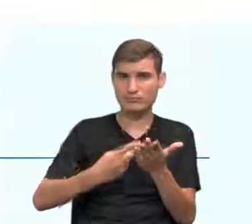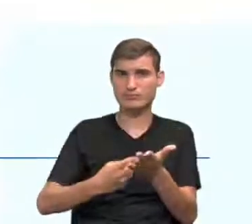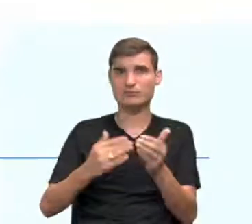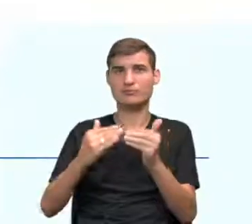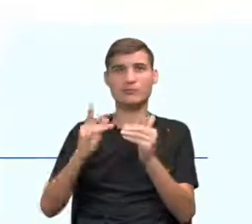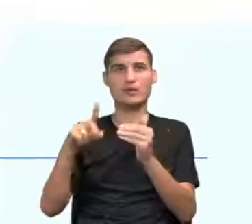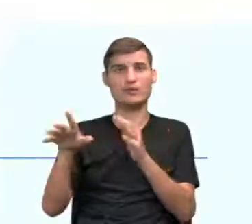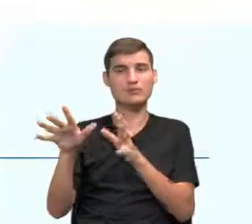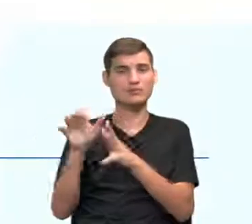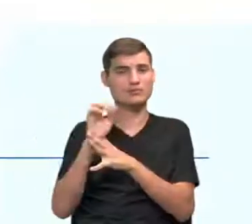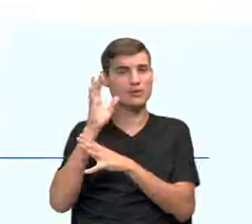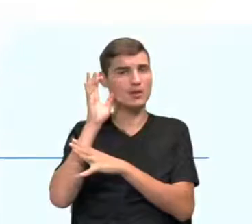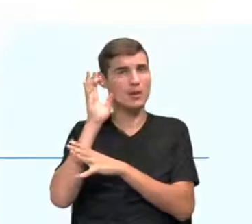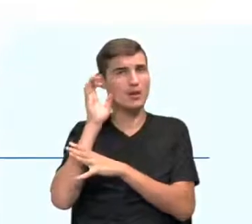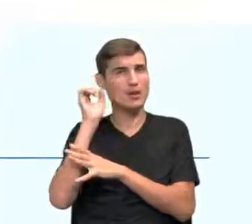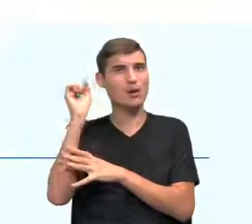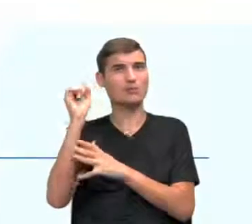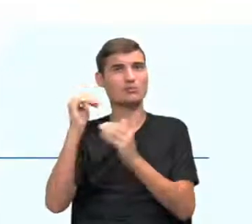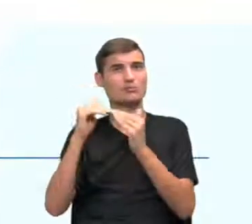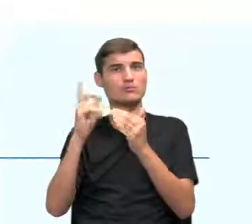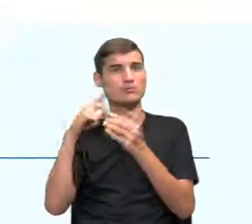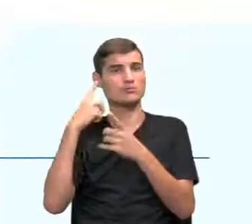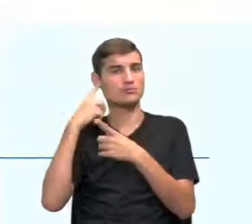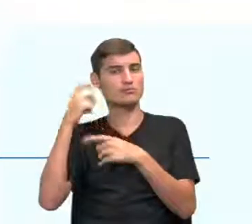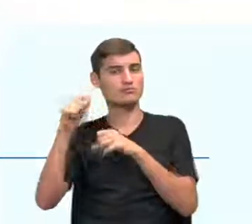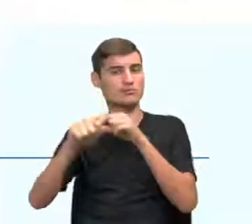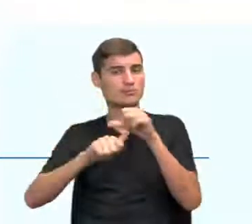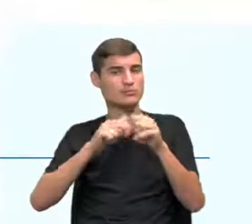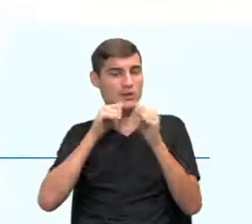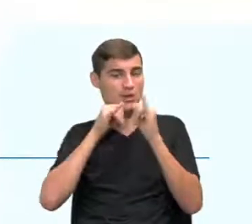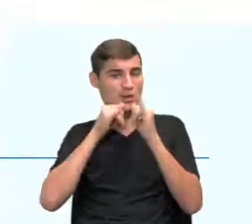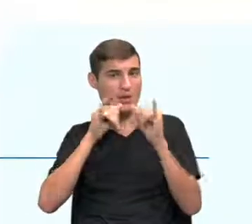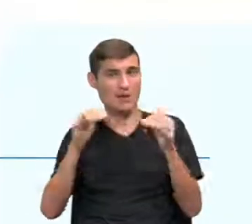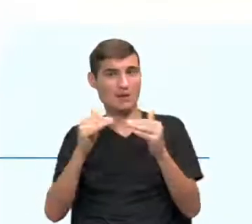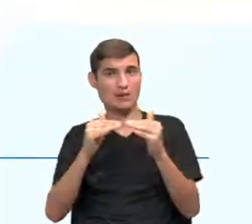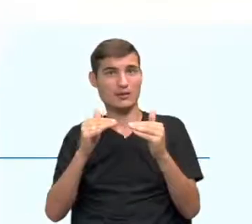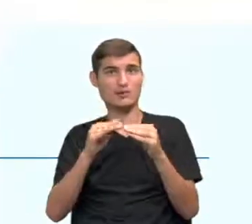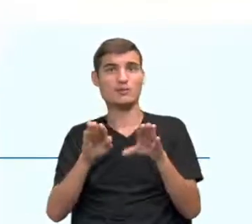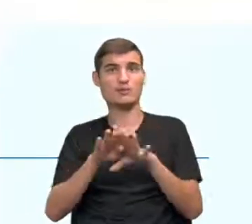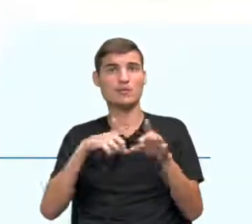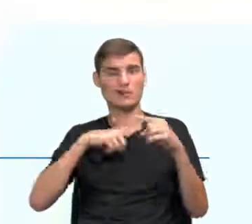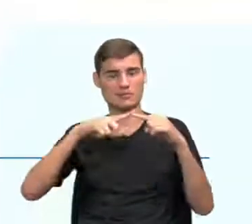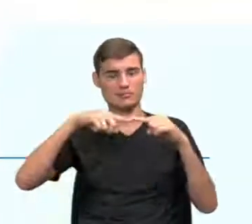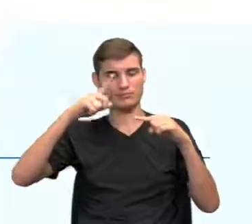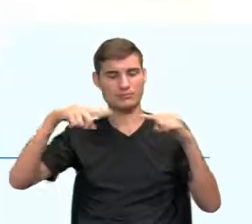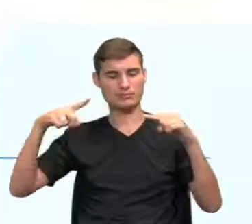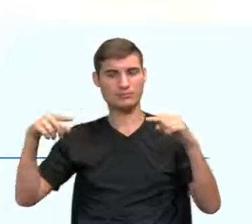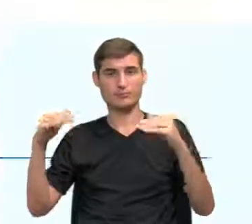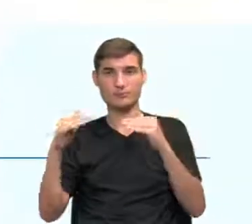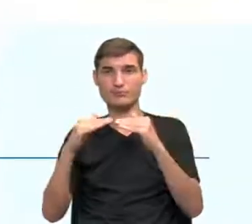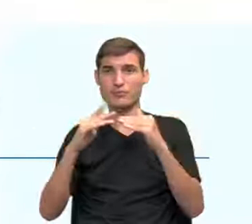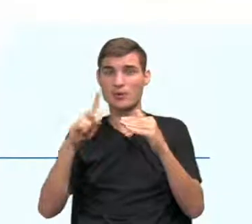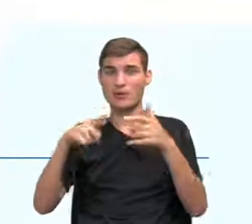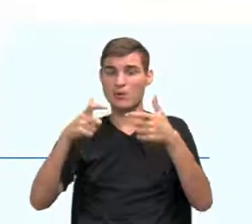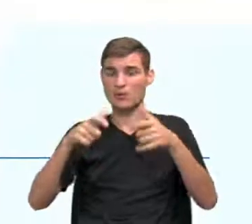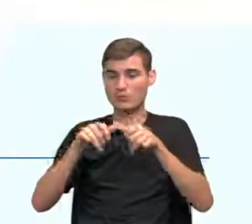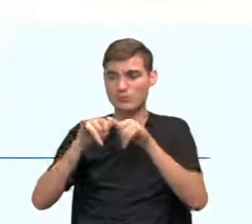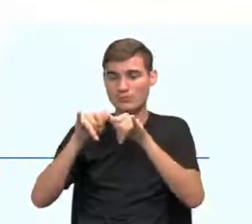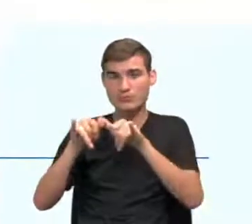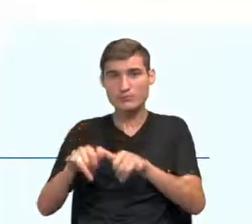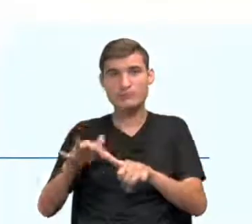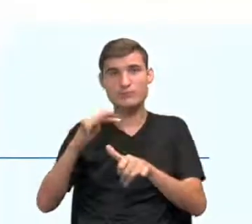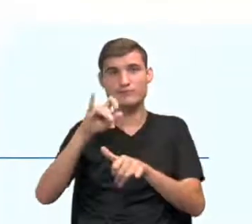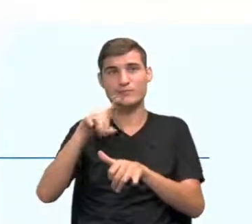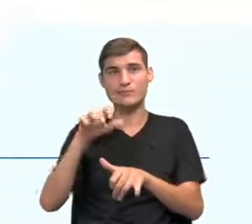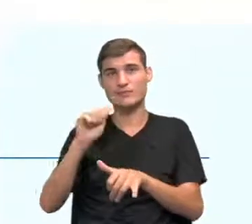o áudio, receber a onda sonora, vão transformar em sinal elétrico. Tem um oscilador da portadora numa frequência fixa, digamos